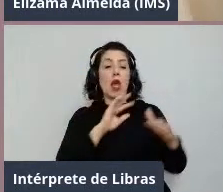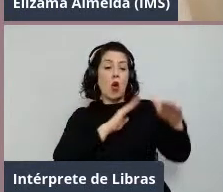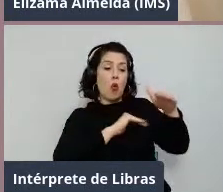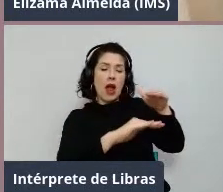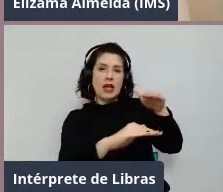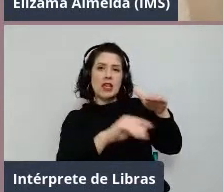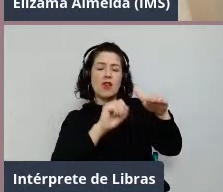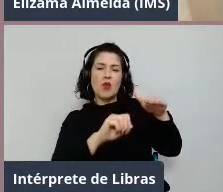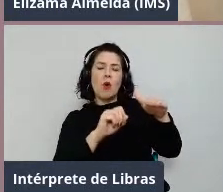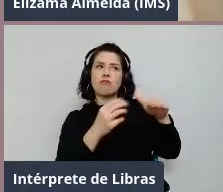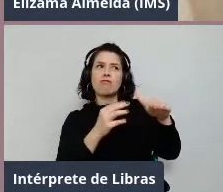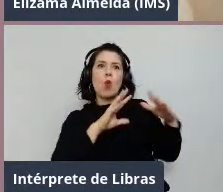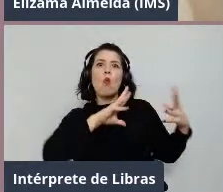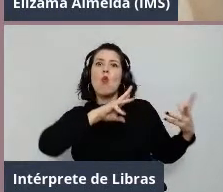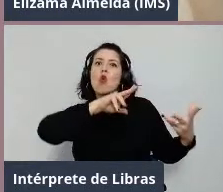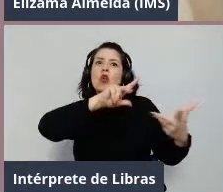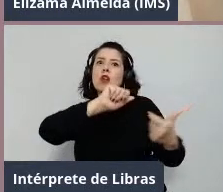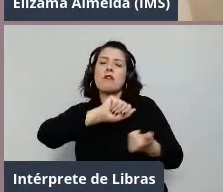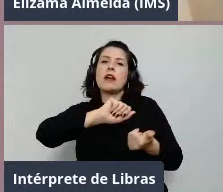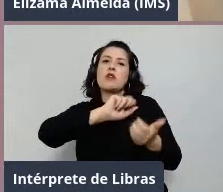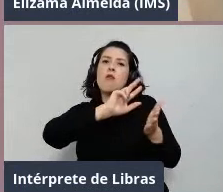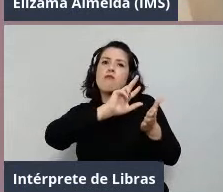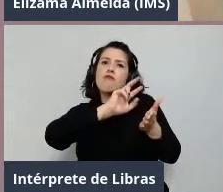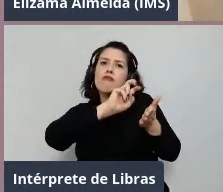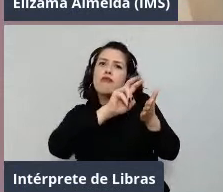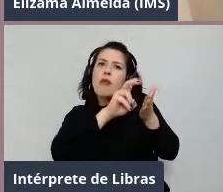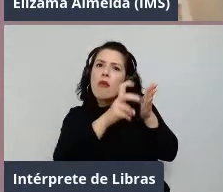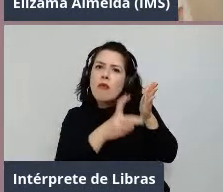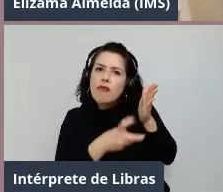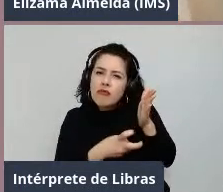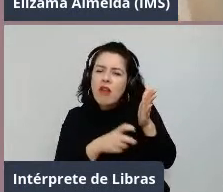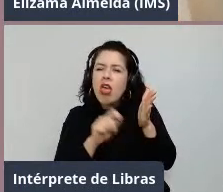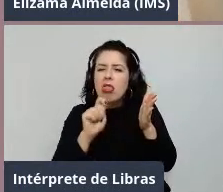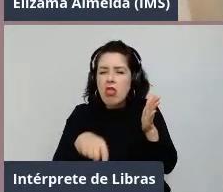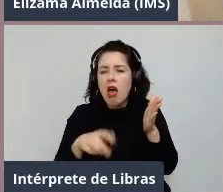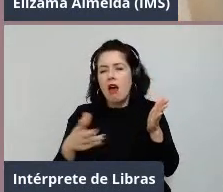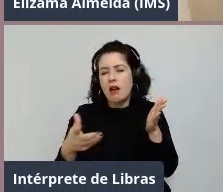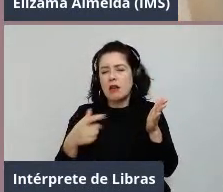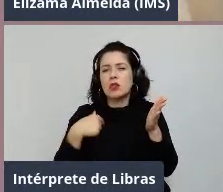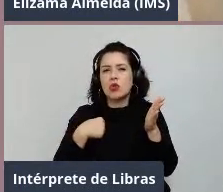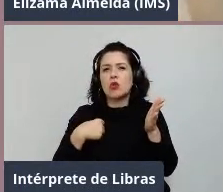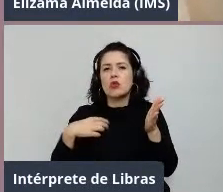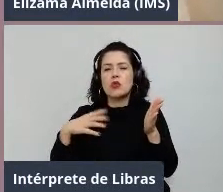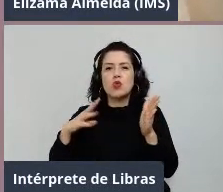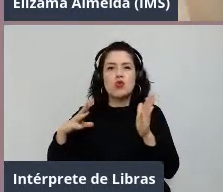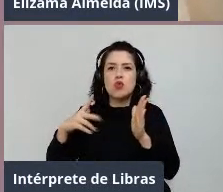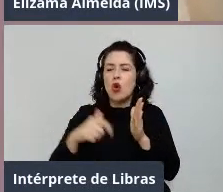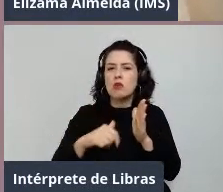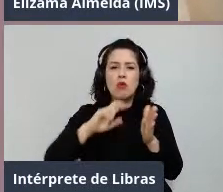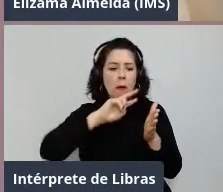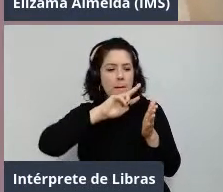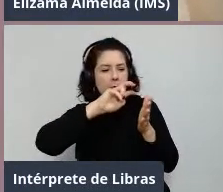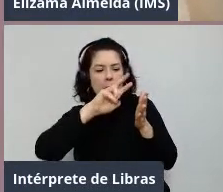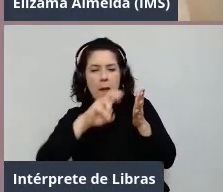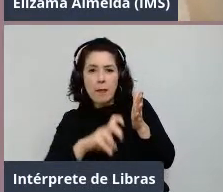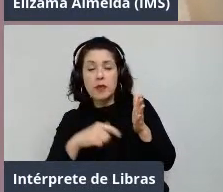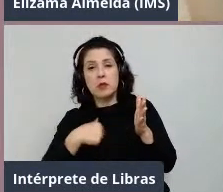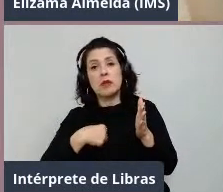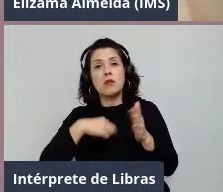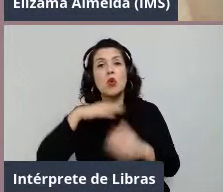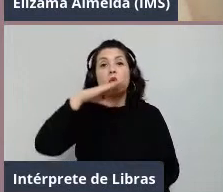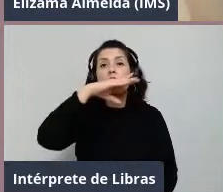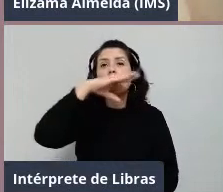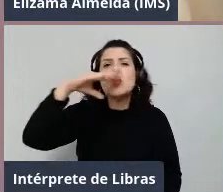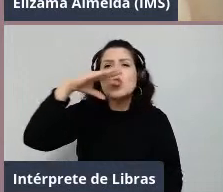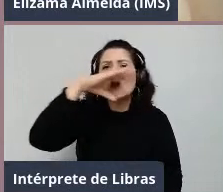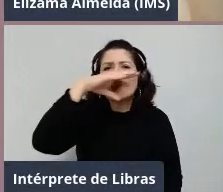dos sentidos, né? É um universo em que você... em que estão mobilizados os seus sentidos. Está mobilizado o olfato.